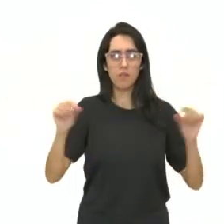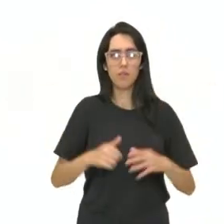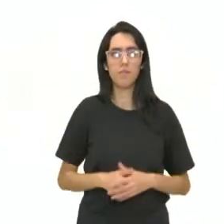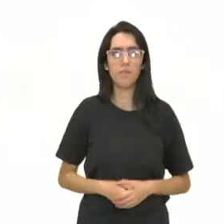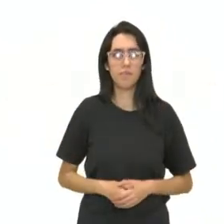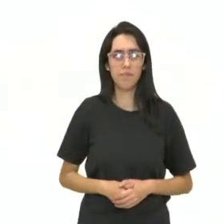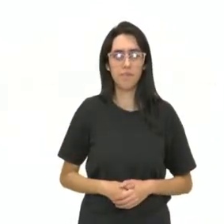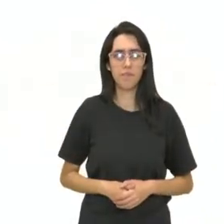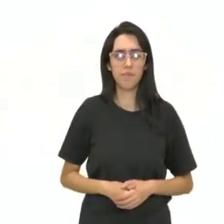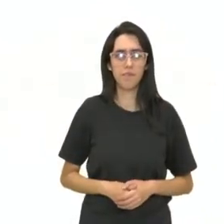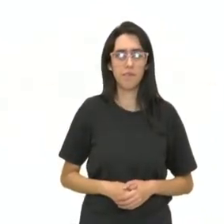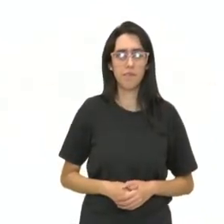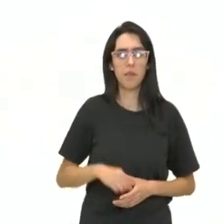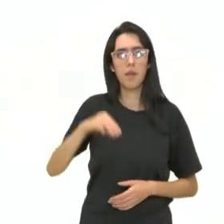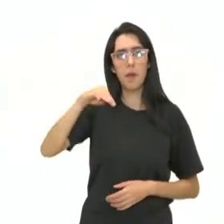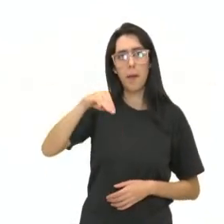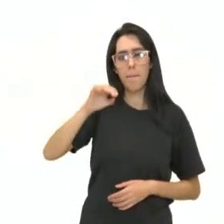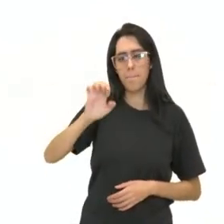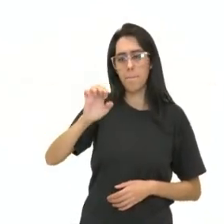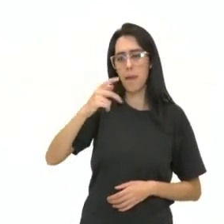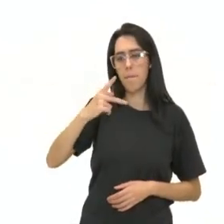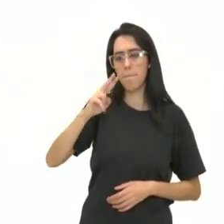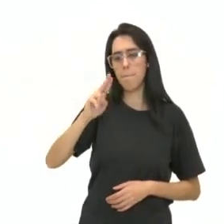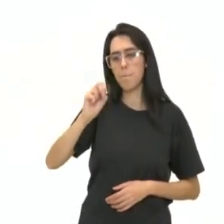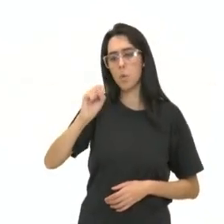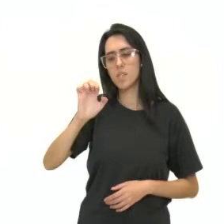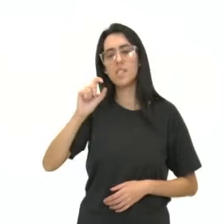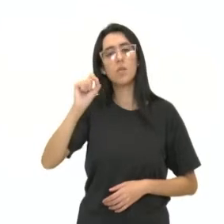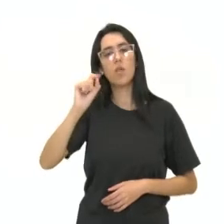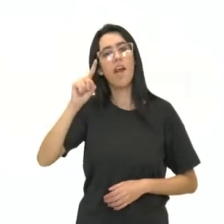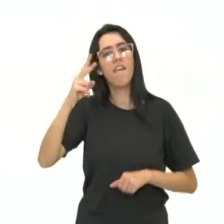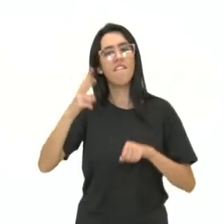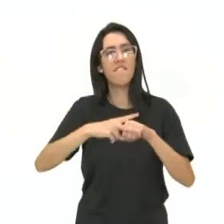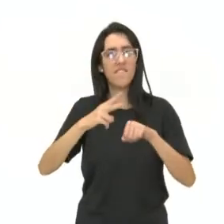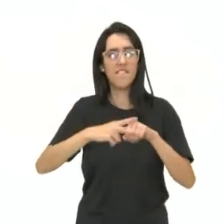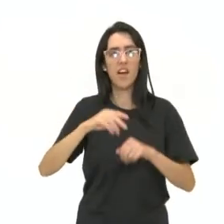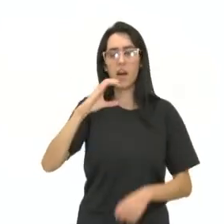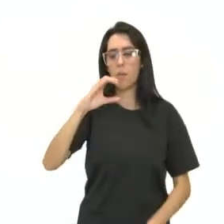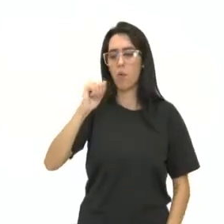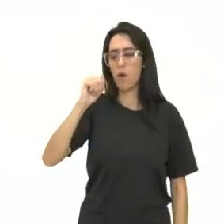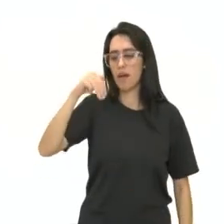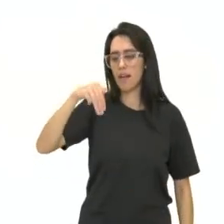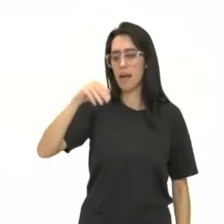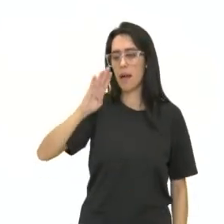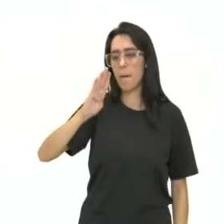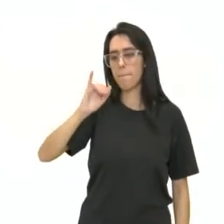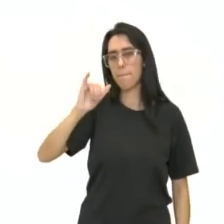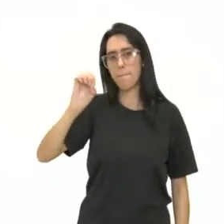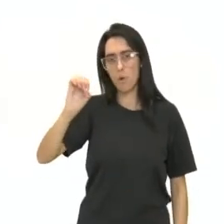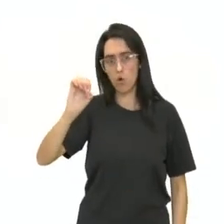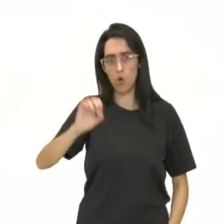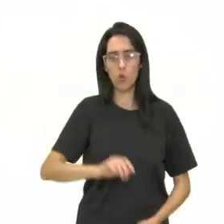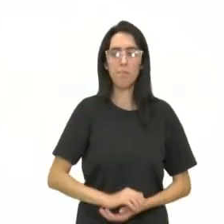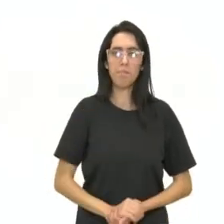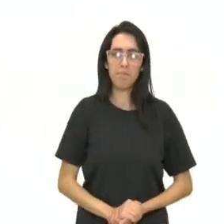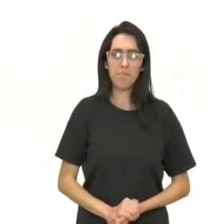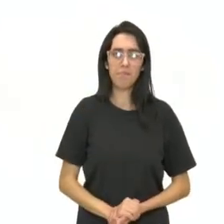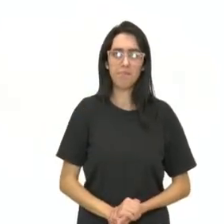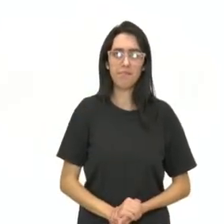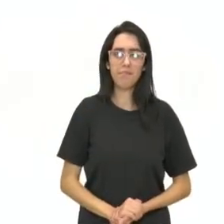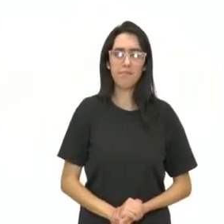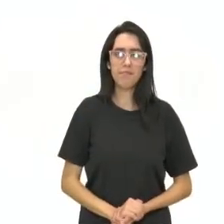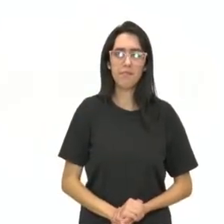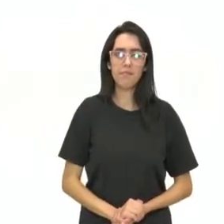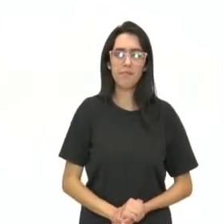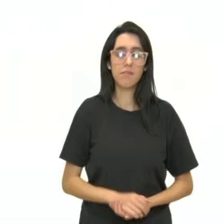me puse. Que verbo é esse? Verbo de cambio, poner-se. Um câmbio involuntário e transitório.